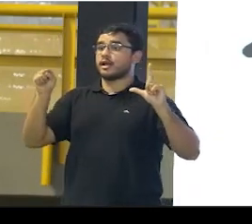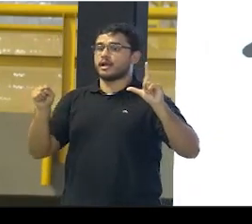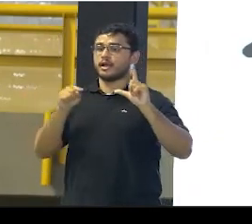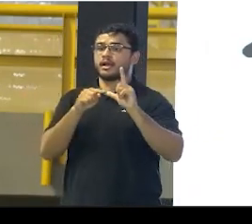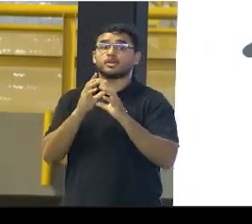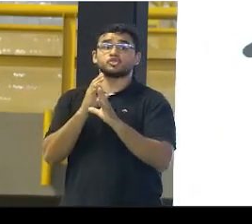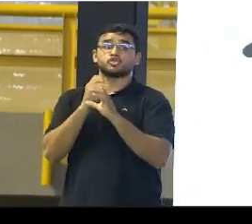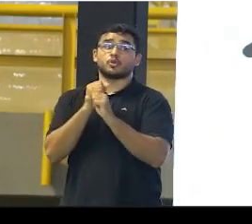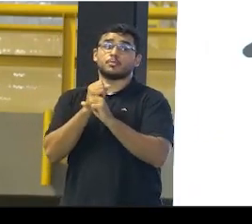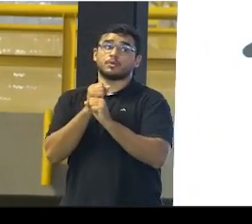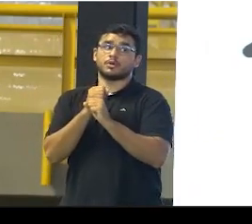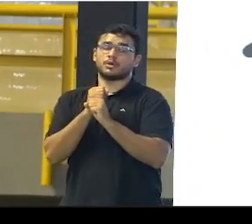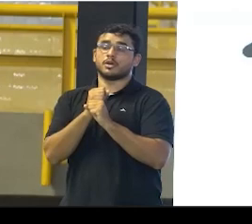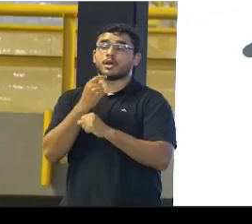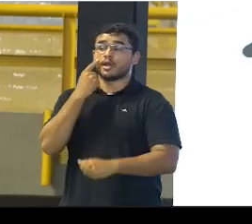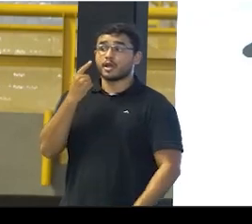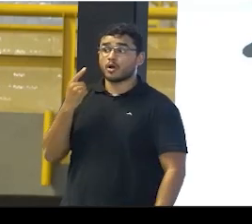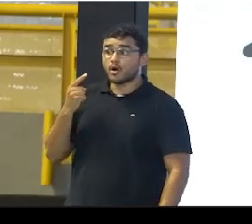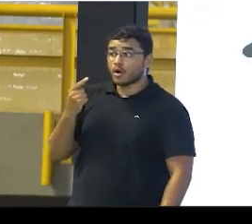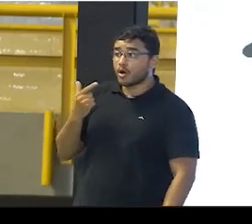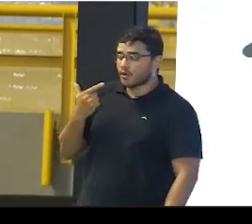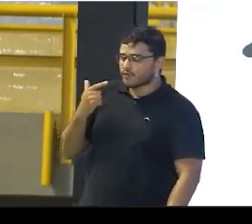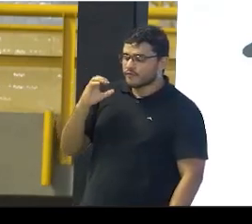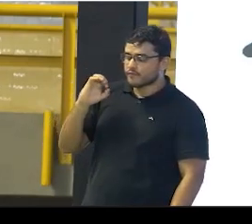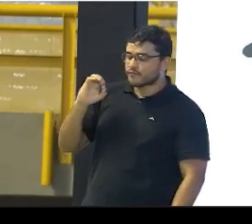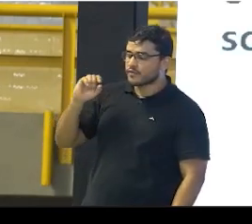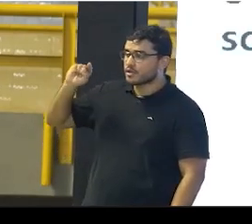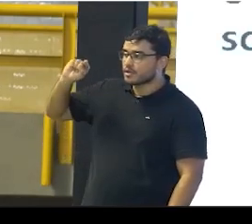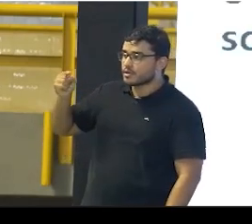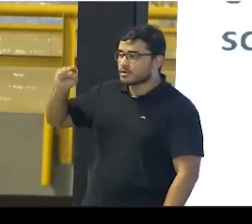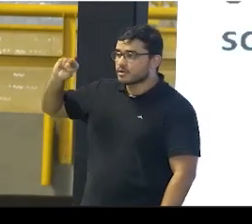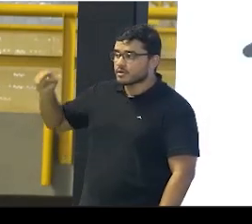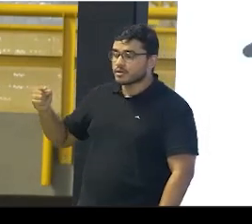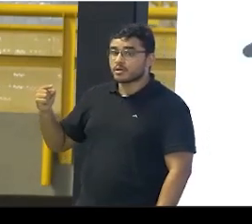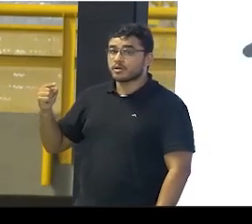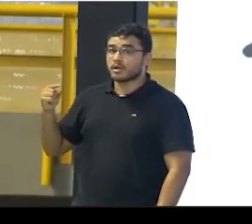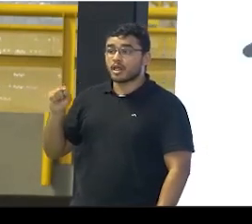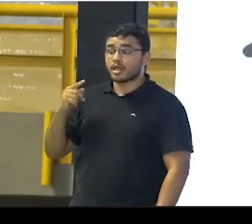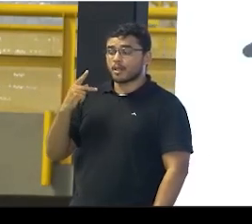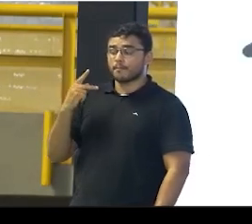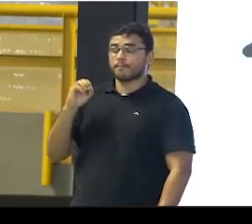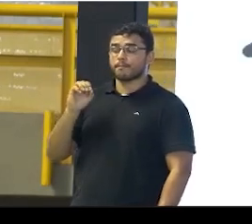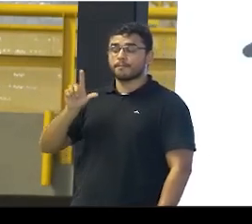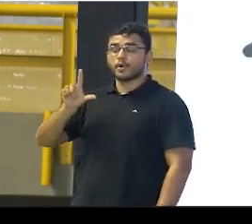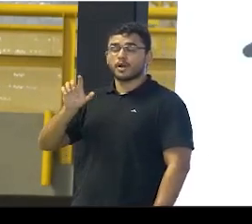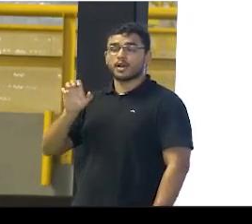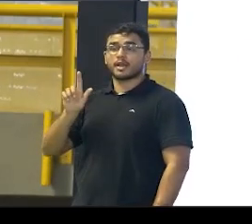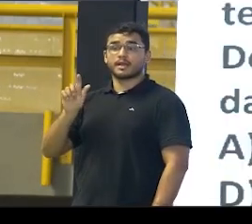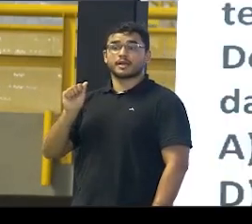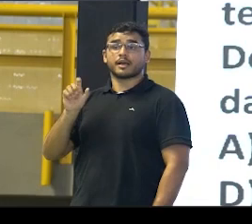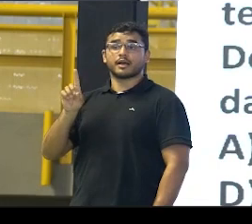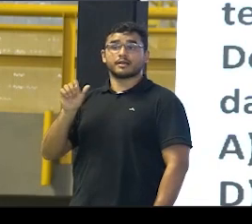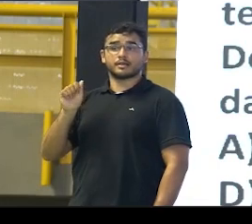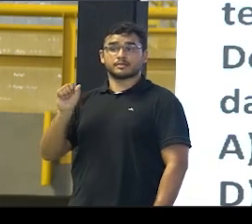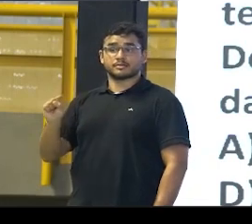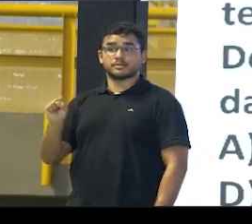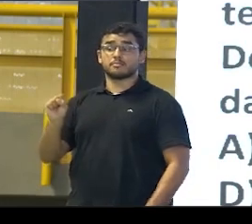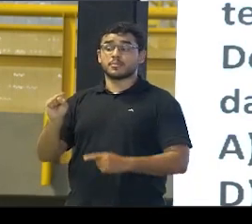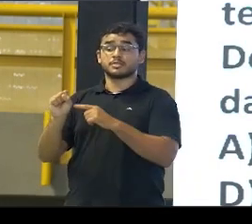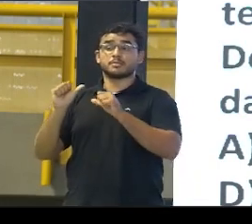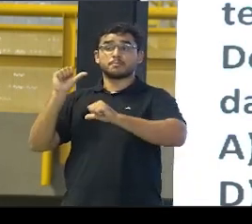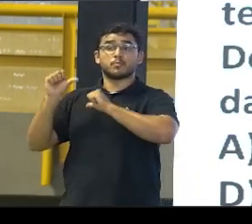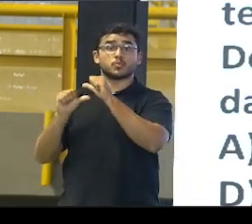4. Pronto. Então, rapidamente, eu já entendi as dimensões dessa